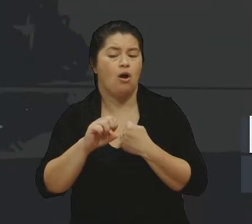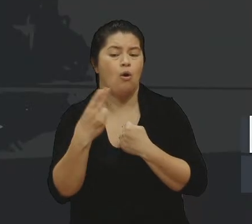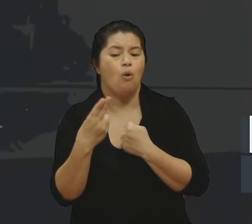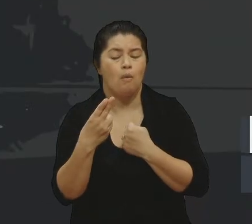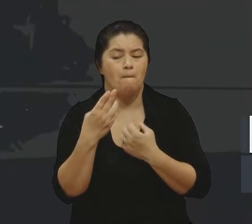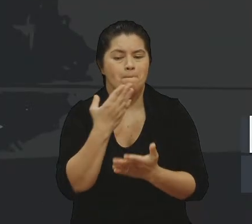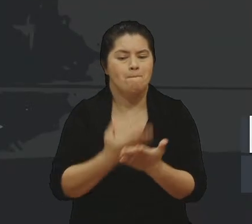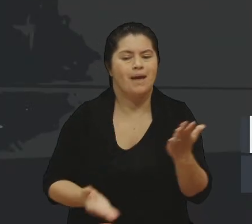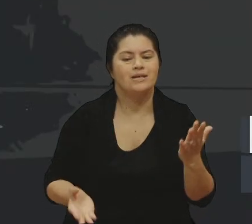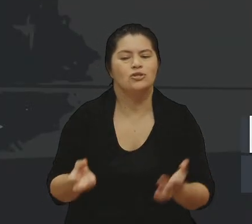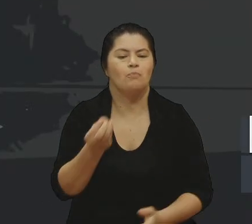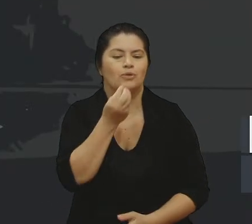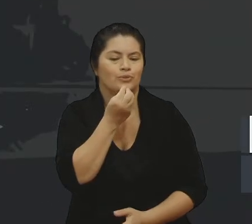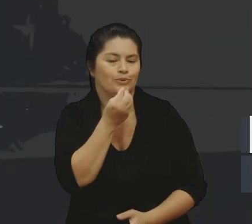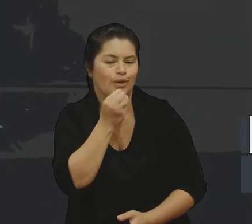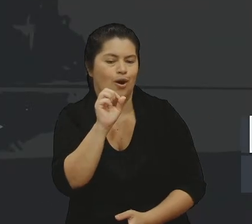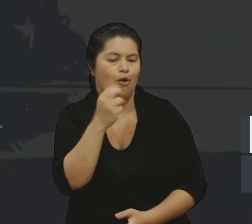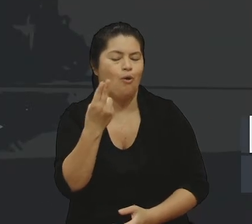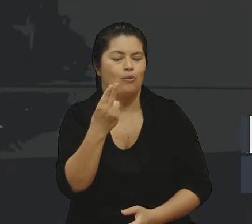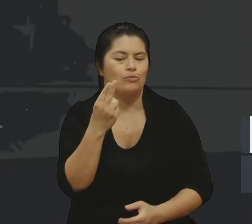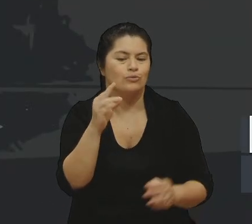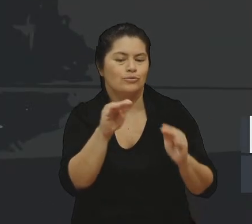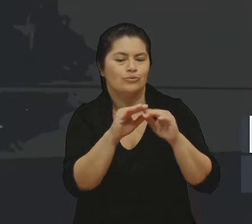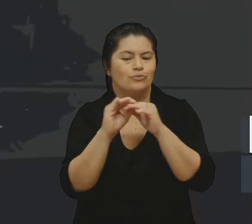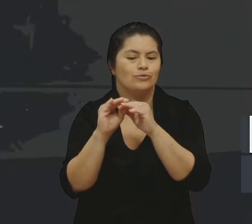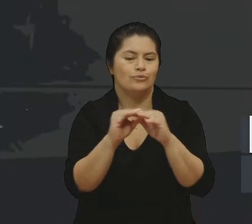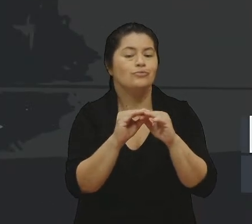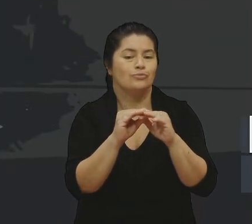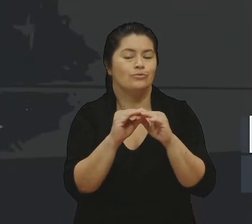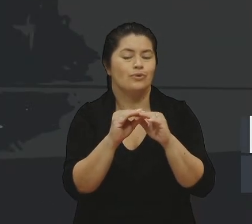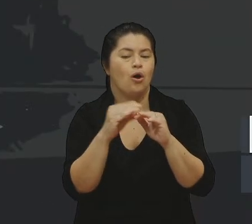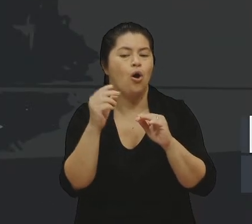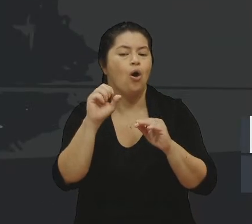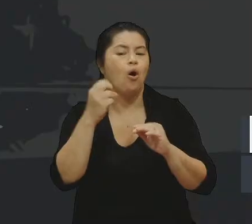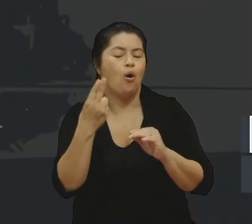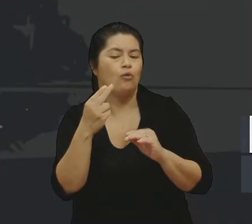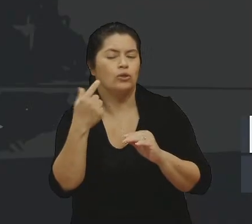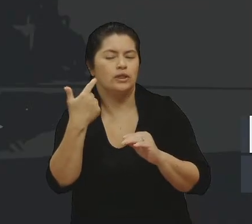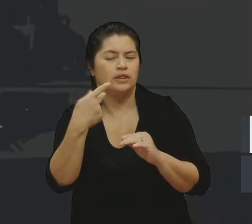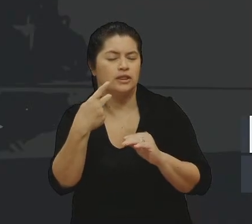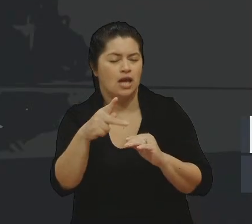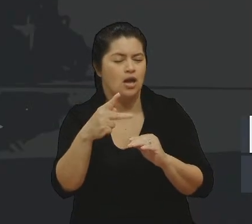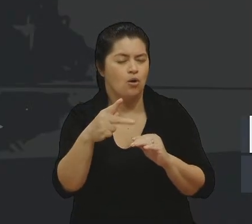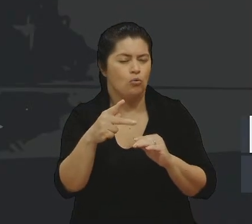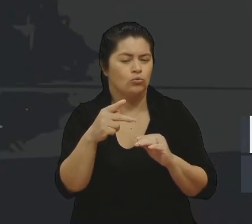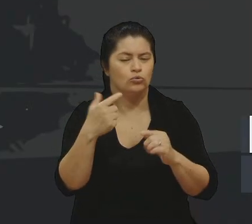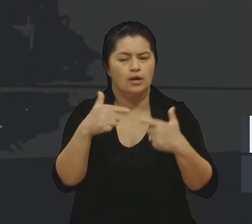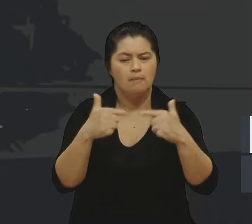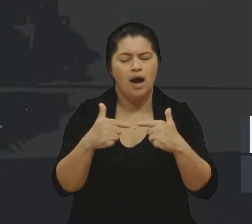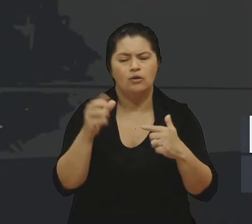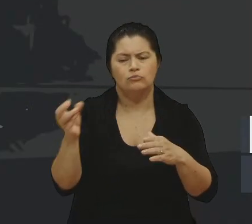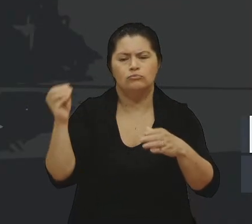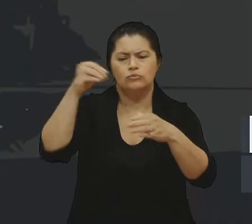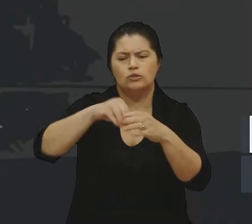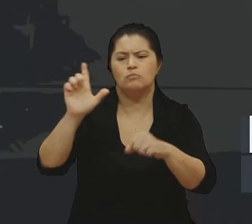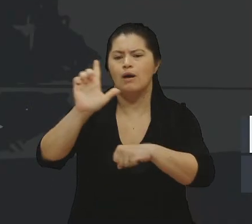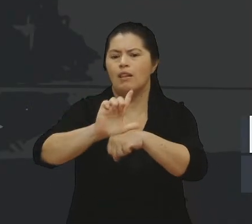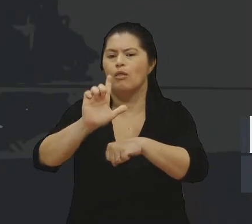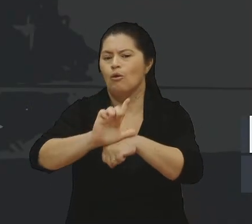essa oportunidade. Ou para fazer sociedade com alguém, ou para botar o seu produto ou o seu serviço dentro de uma loja, ou em parceria com outro profissional.